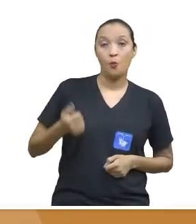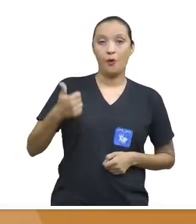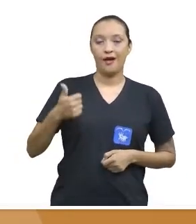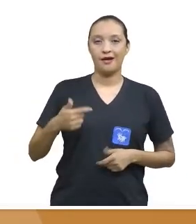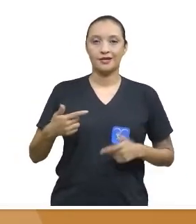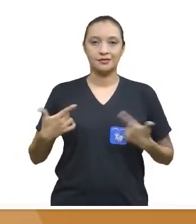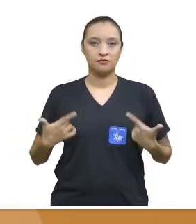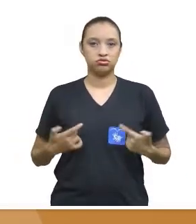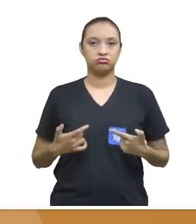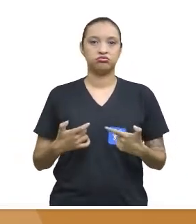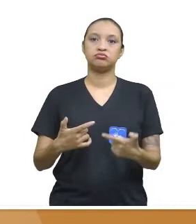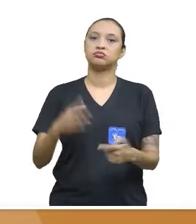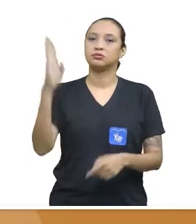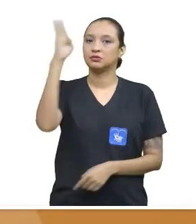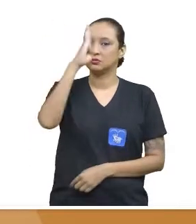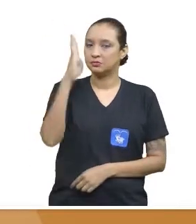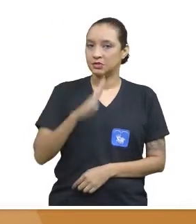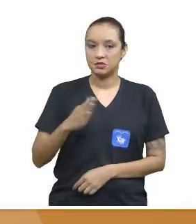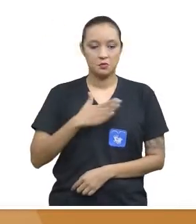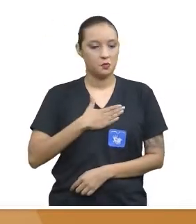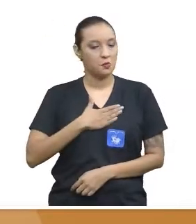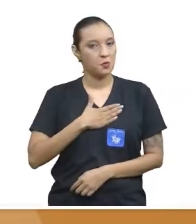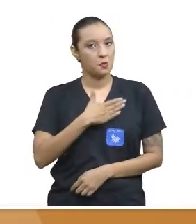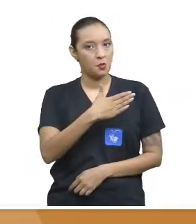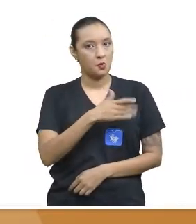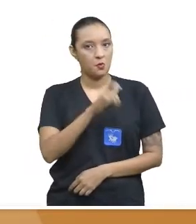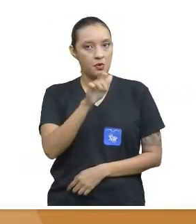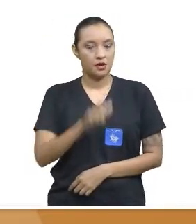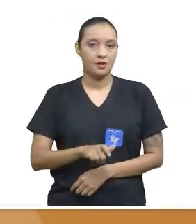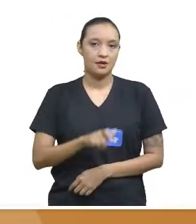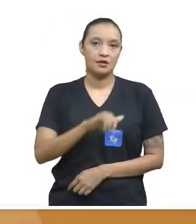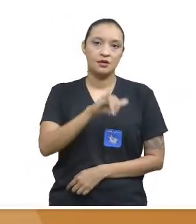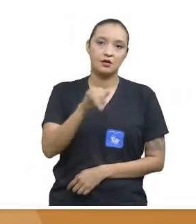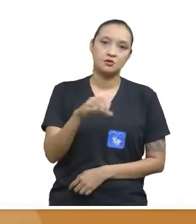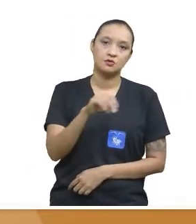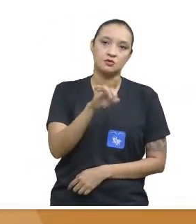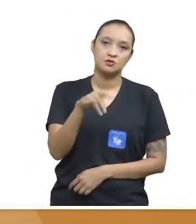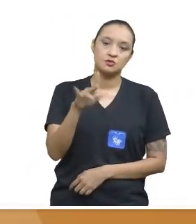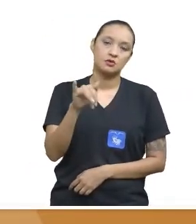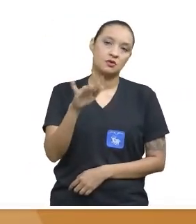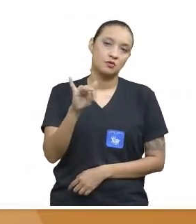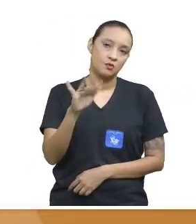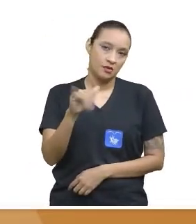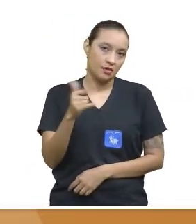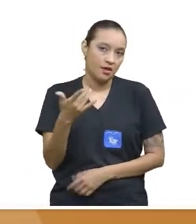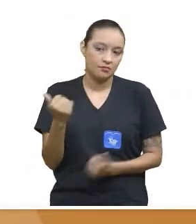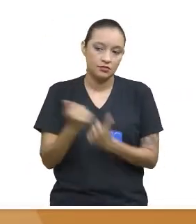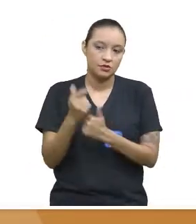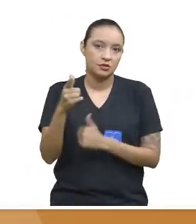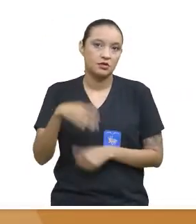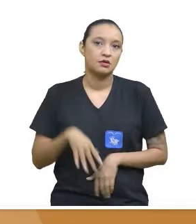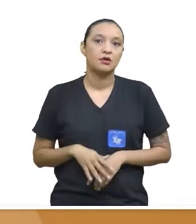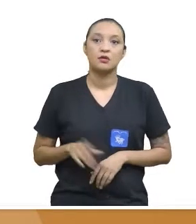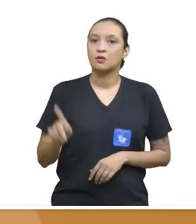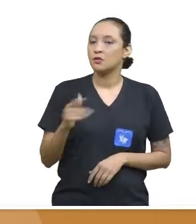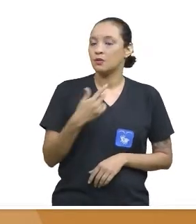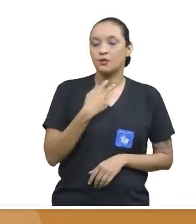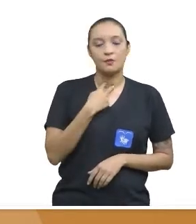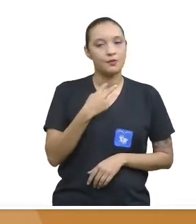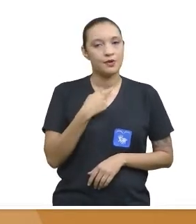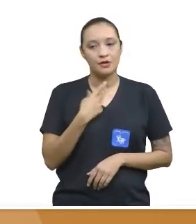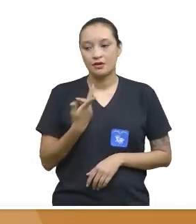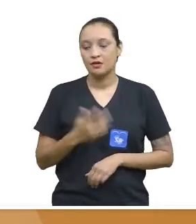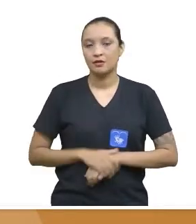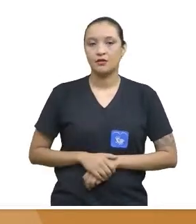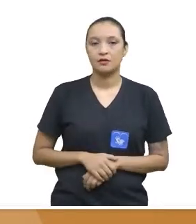não queriam que João Goulart assumisse, já, afinal de contas ele era vice de Jânio Quadros, não é verdade? Aí o seu cunhado Leonel Brizola tentou segurar o